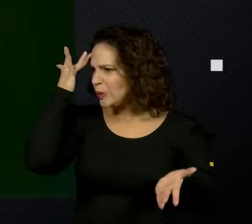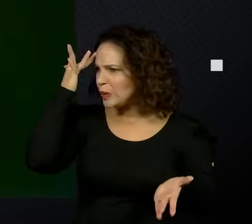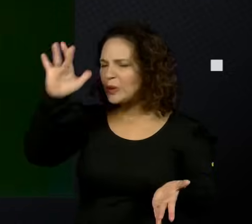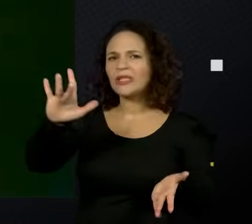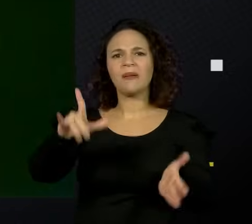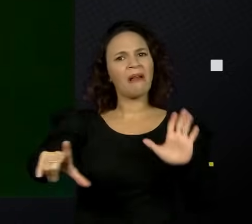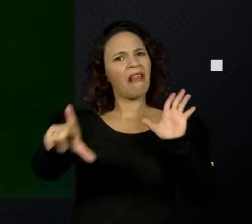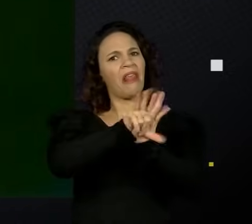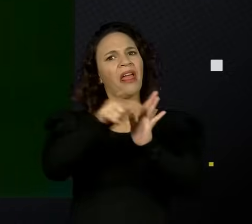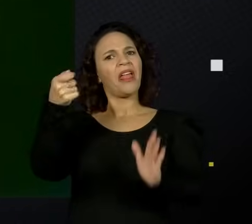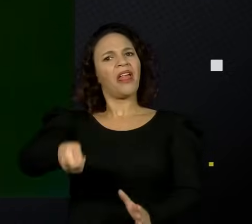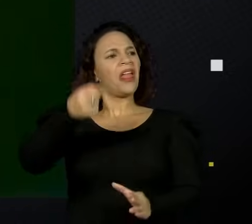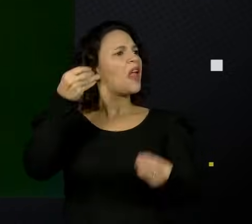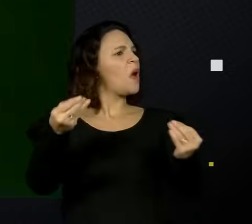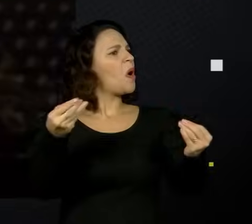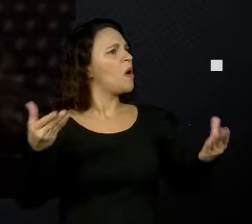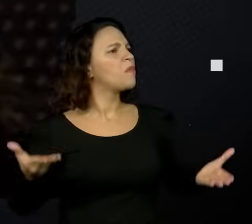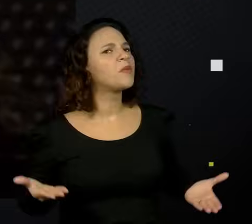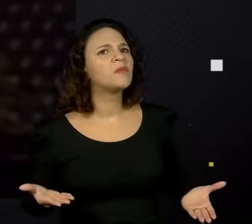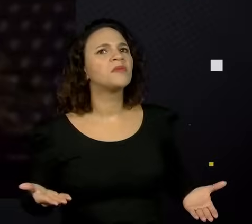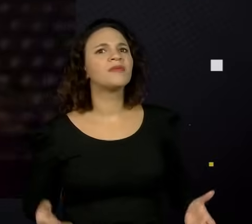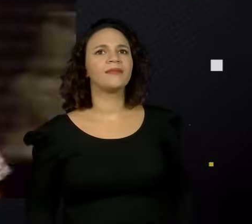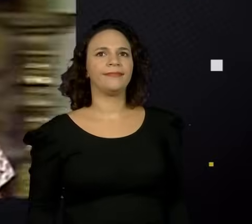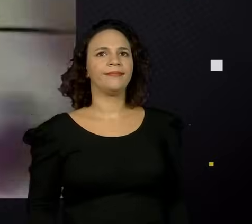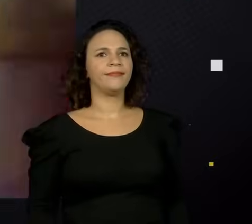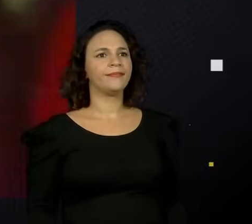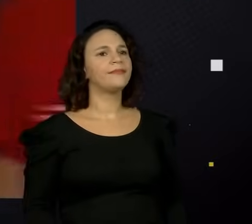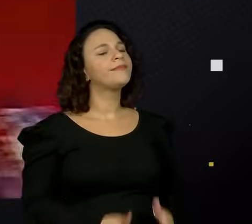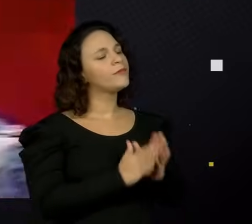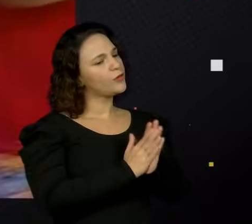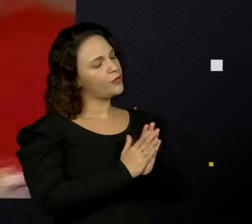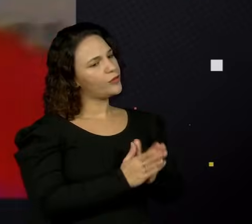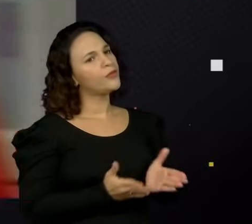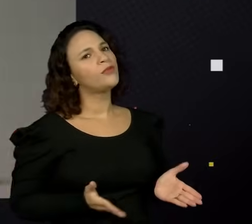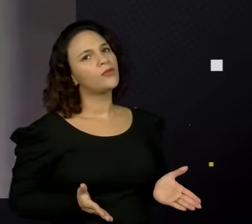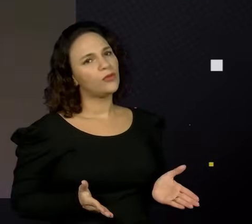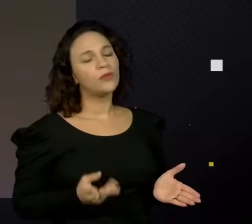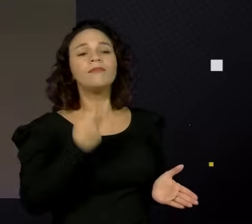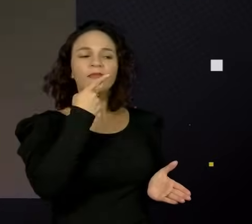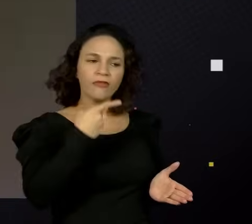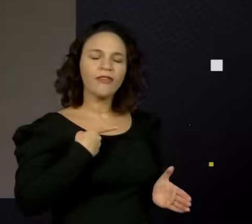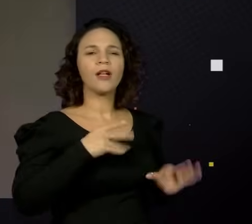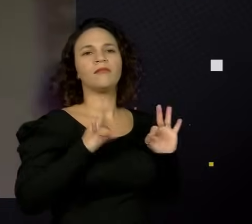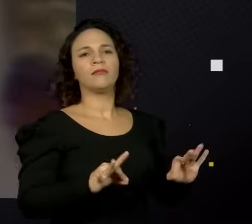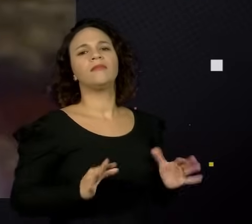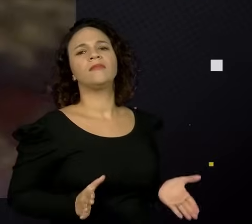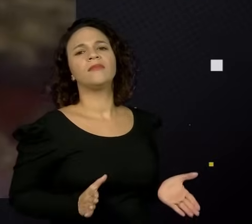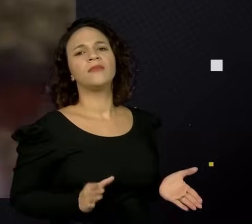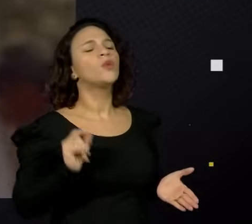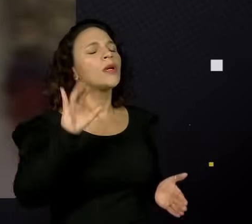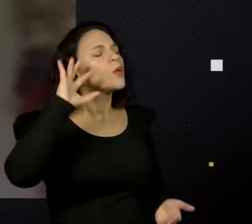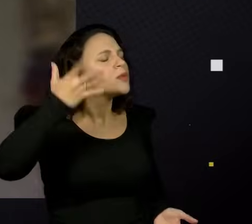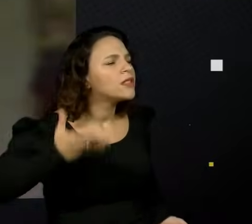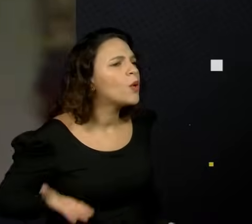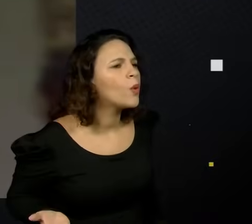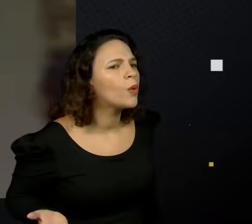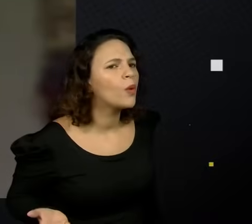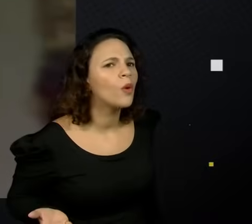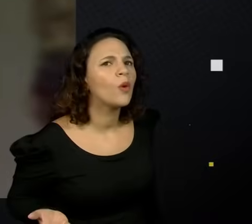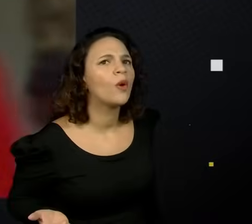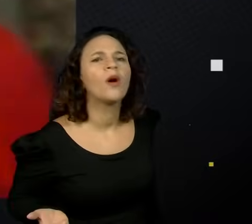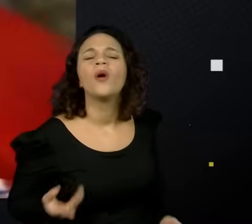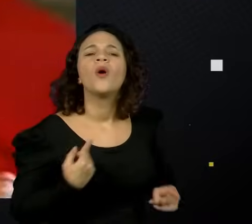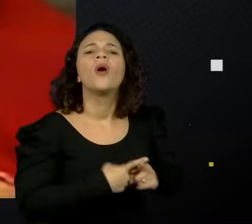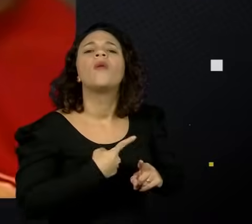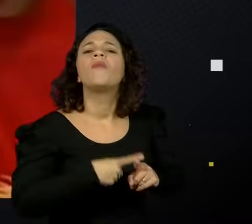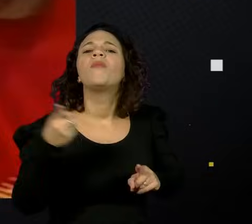as suas leis? Por favor, rapaz, fale de uma vez. O que foi que aconteceu? Por que